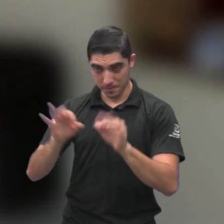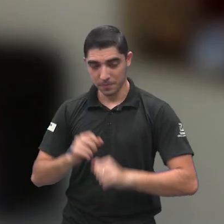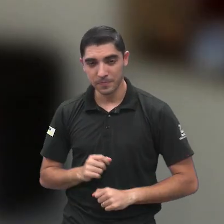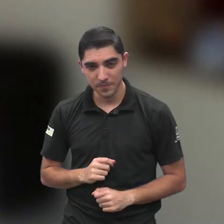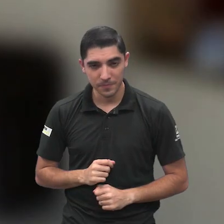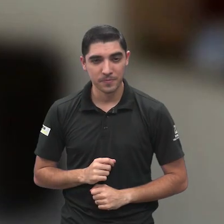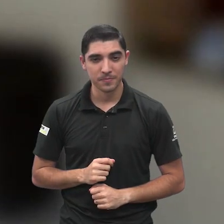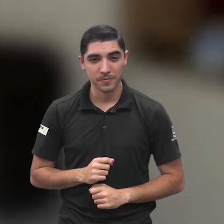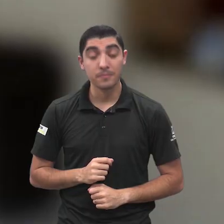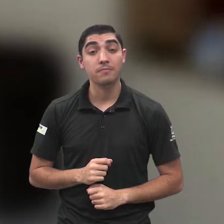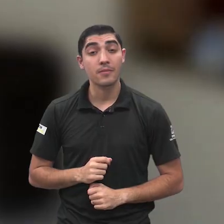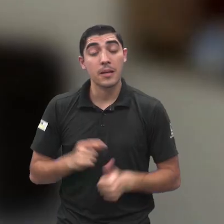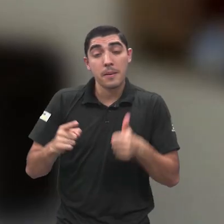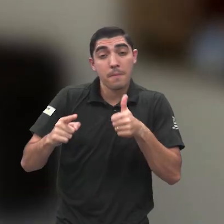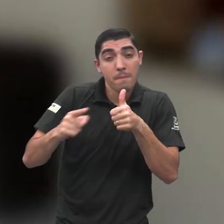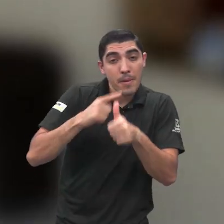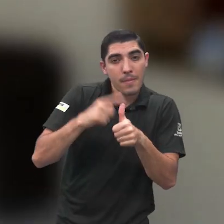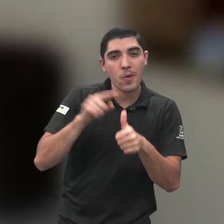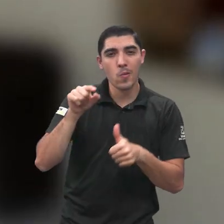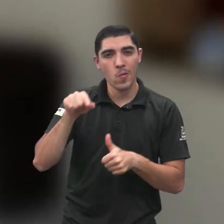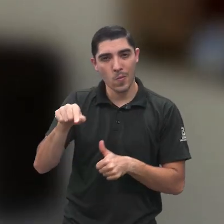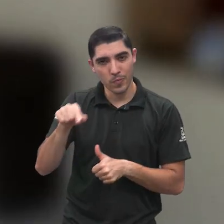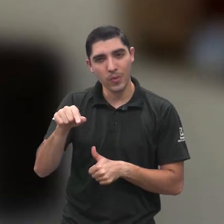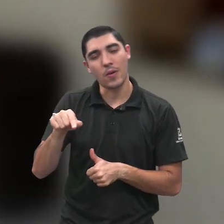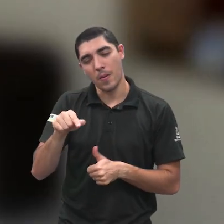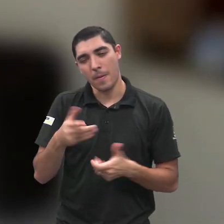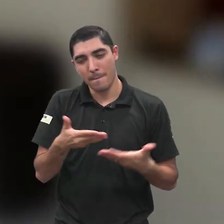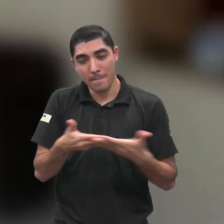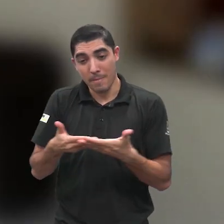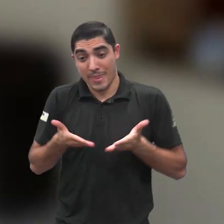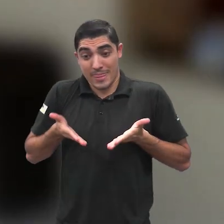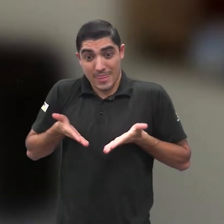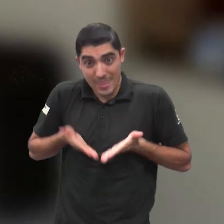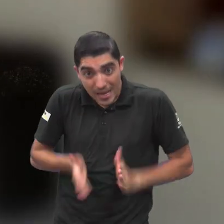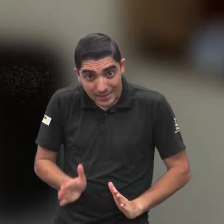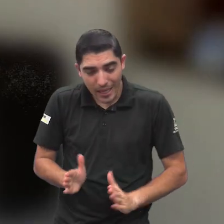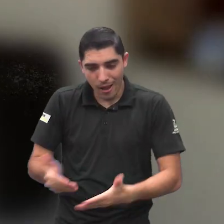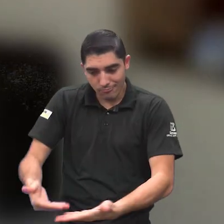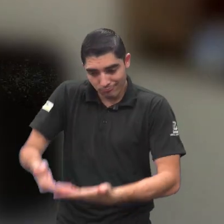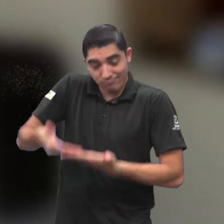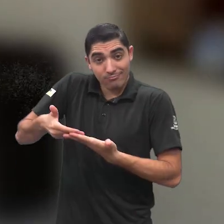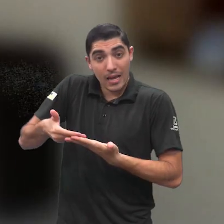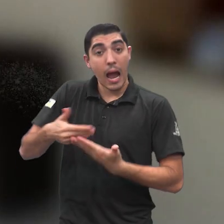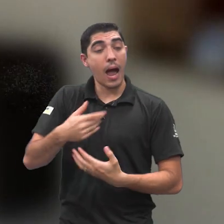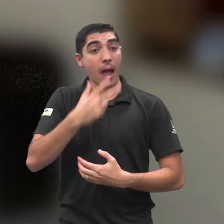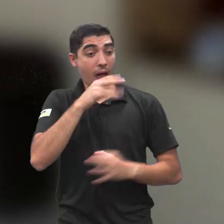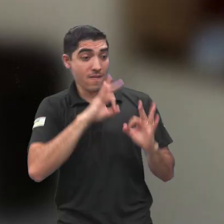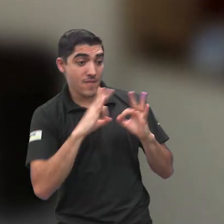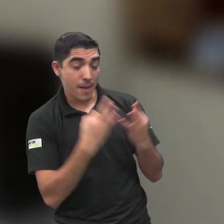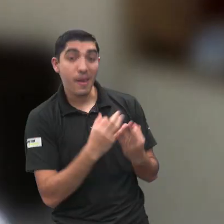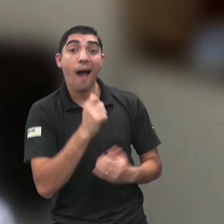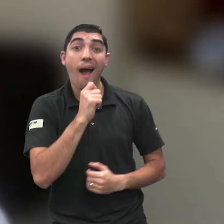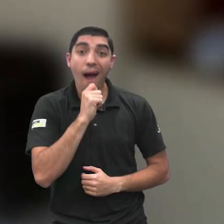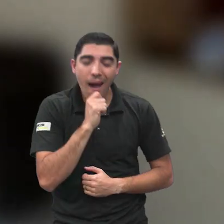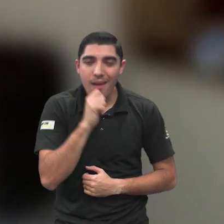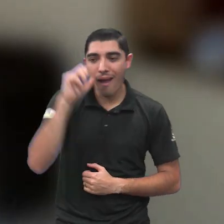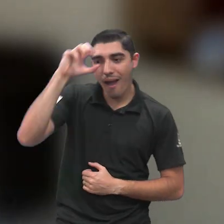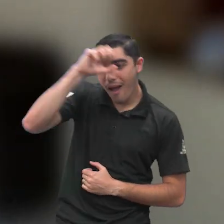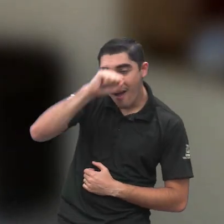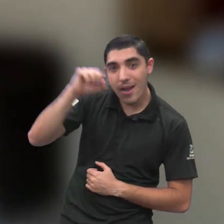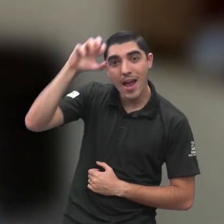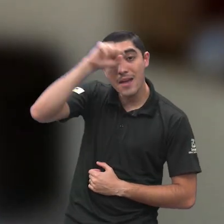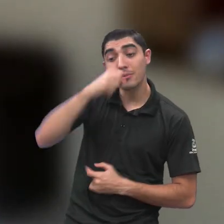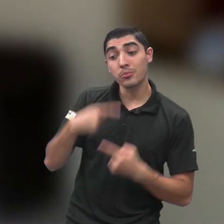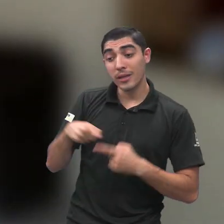né, esse período após o nascimento é um período de grandes descobertas, né? Tanto para a família quanto para os pais. O bebê acabou